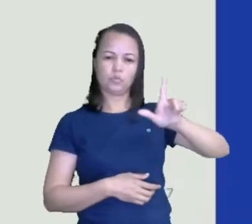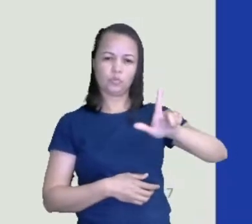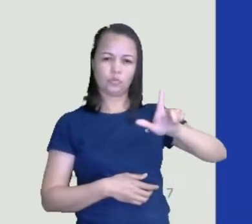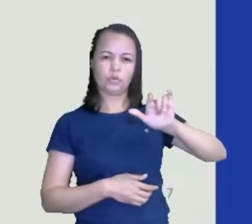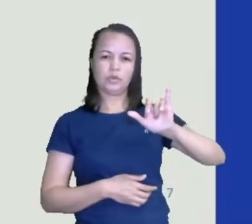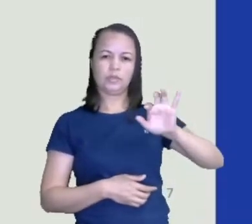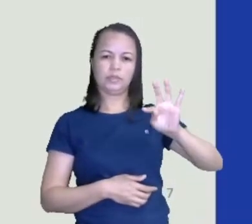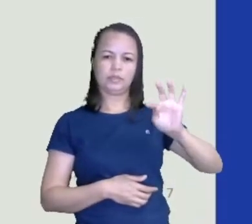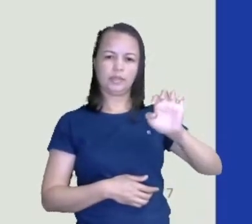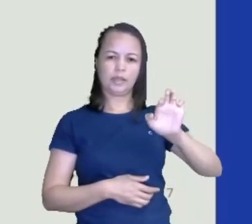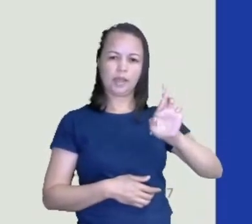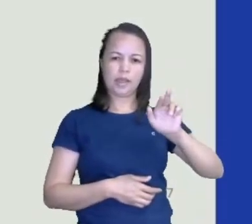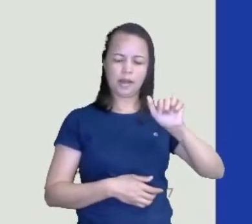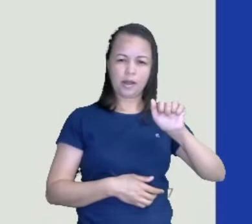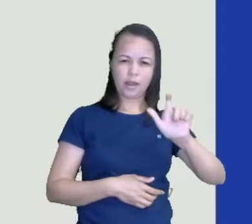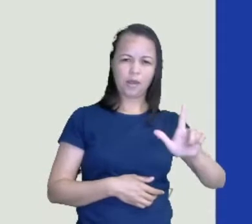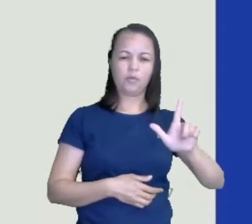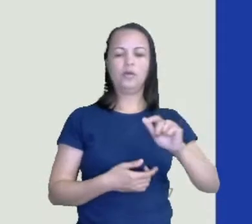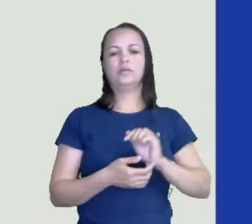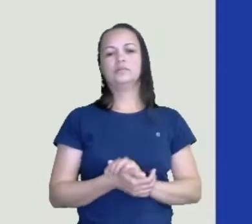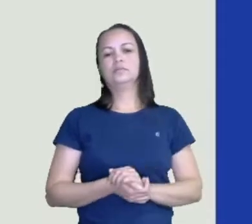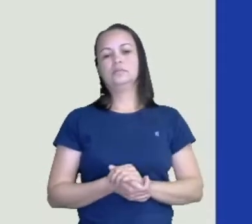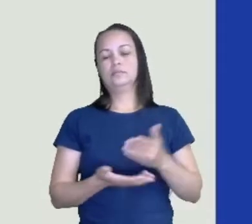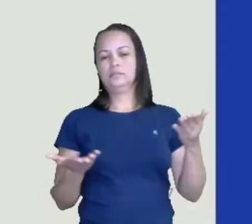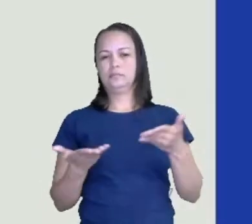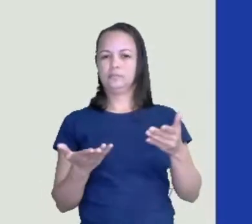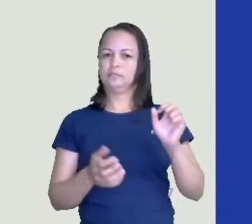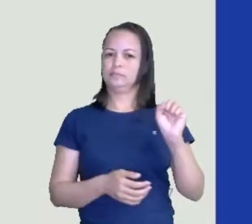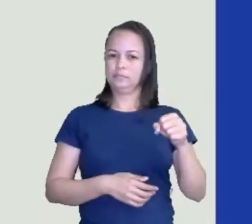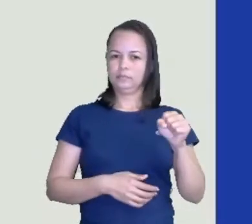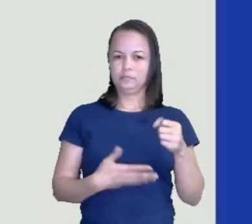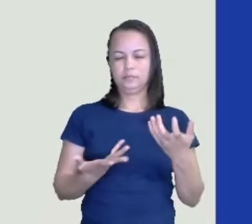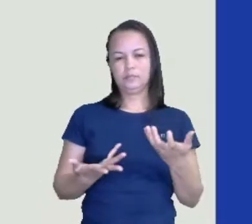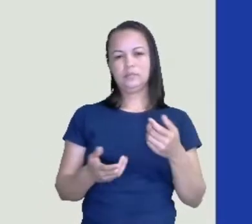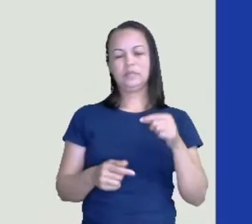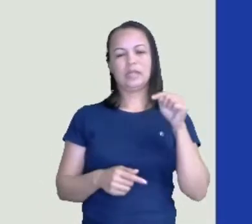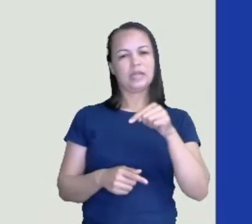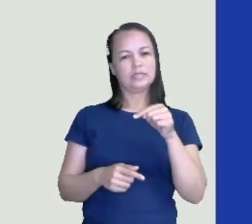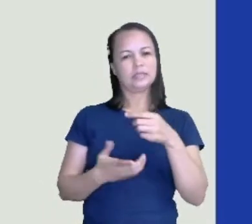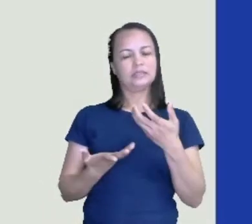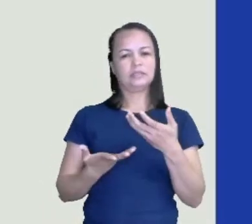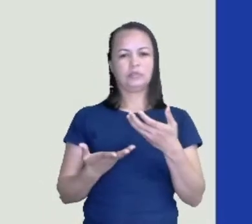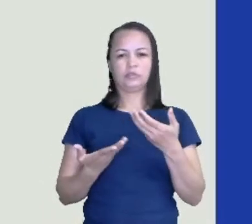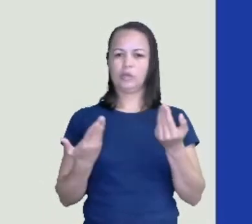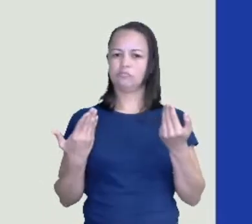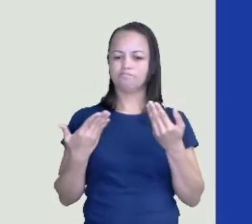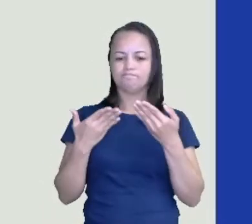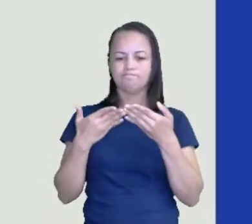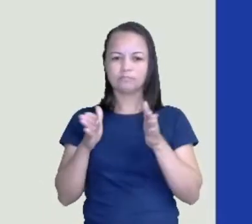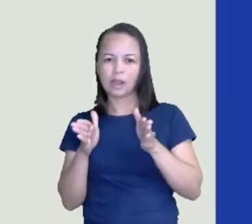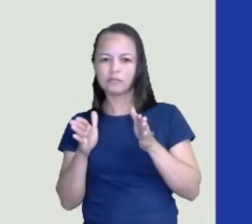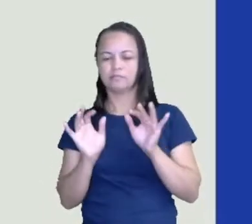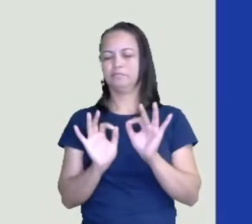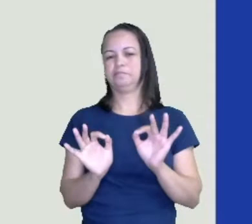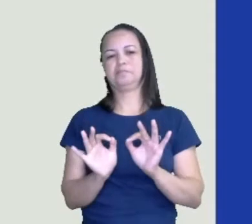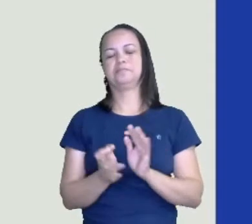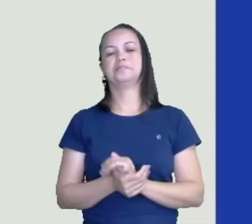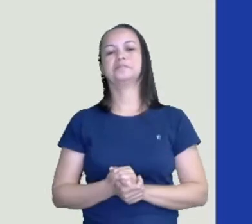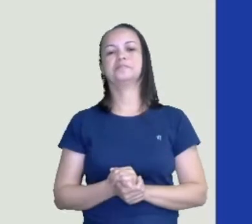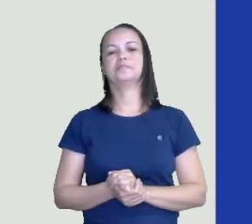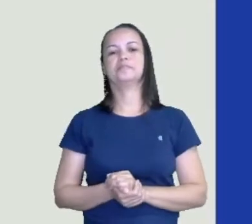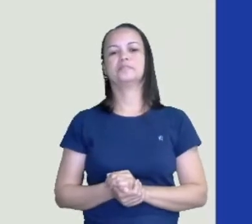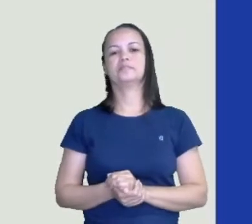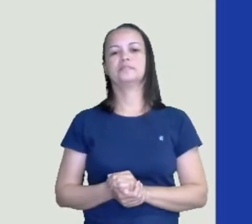literal. Isso mesmo, sentido literal. Agora sim. Esse sentido não deixa brecha. Então, o que